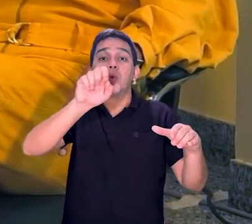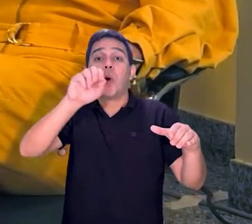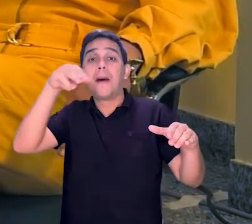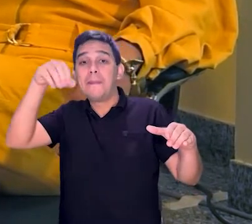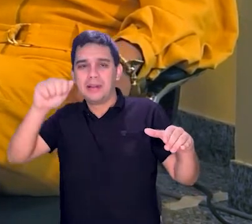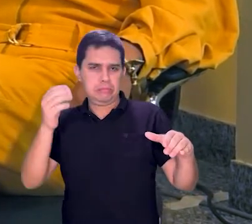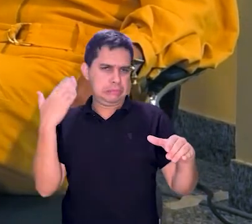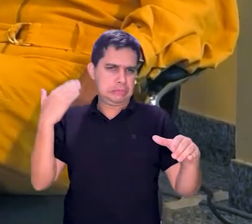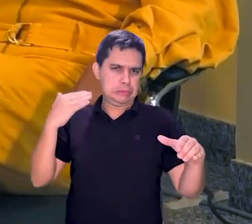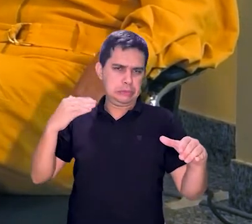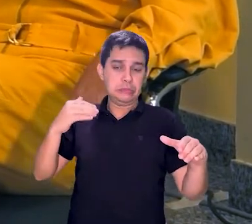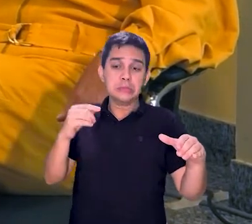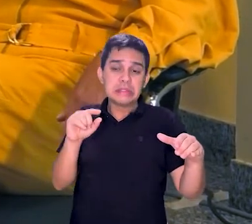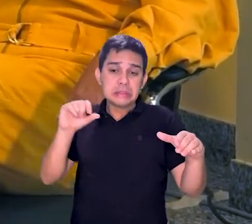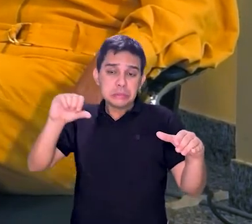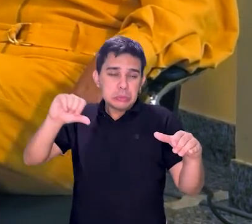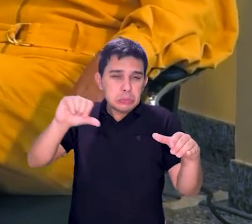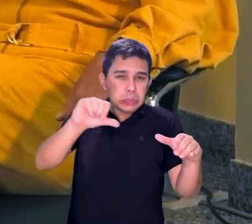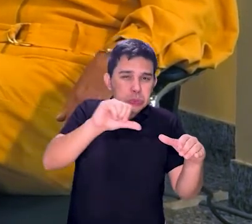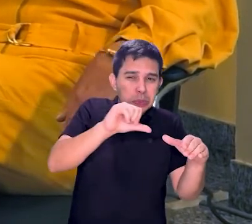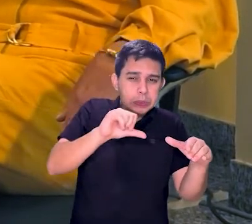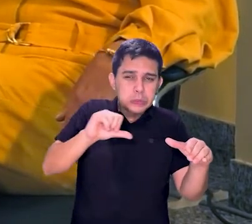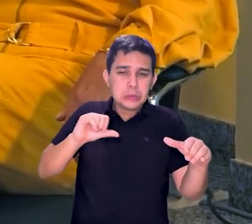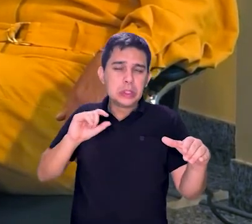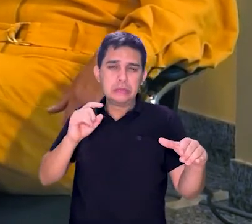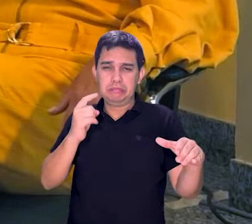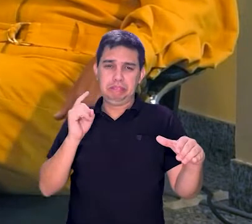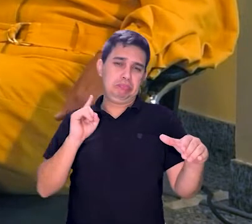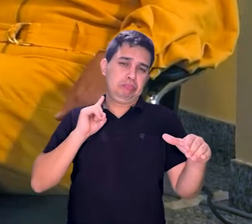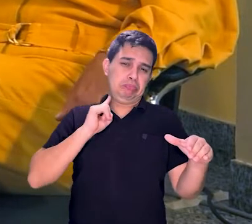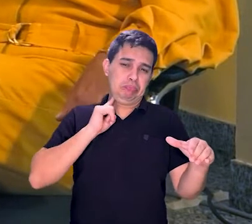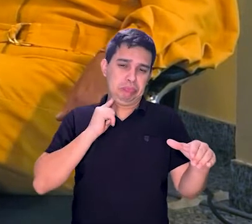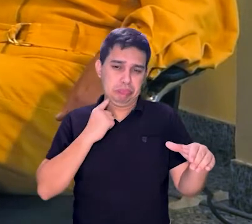a época, a Lagoa de Araruama estava com a vida...